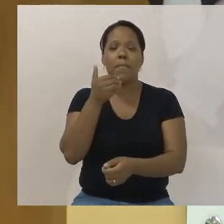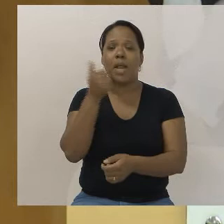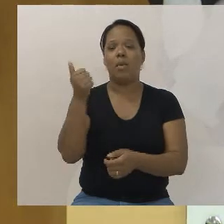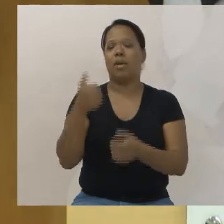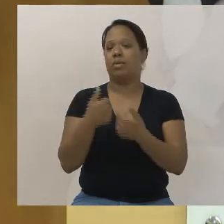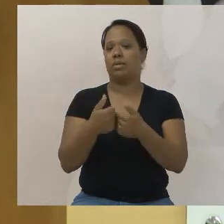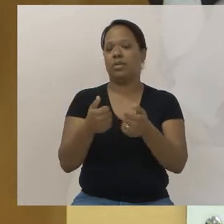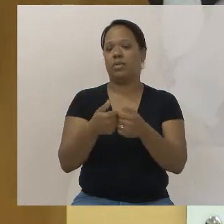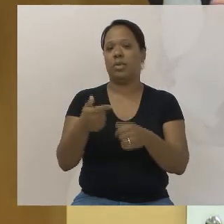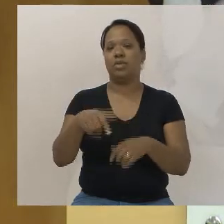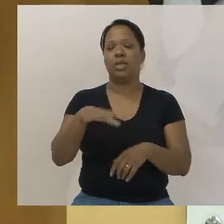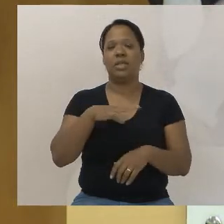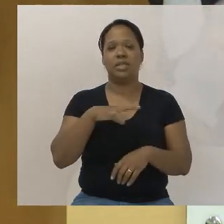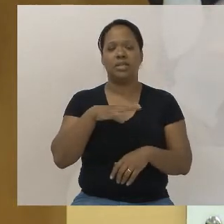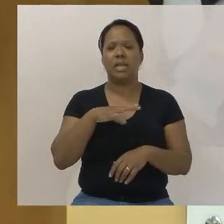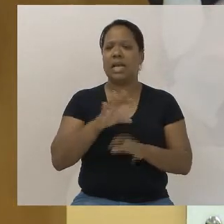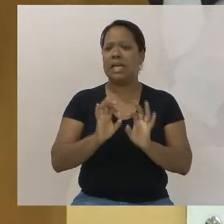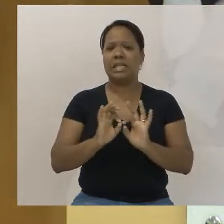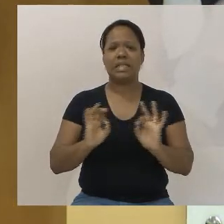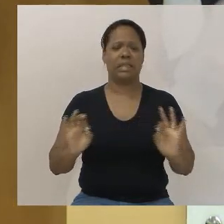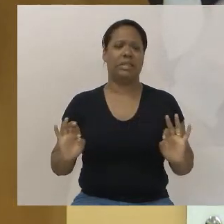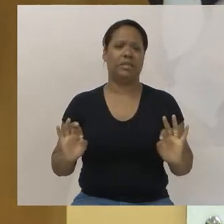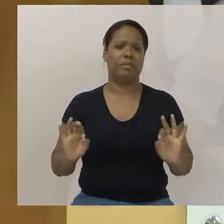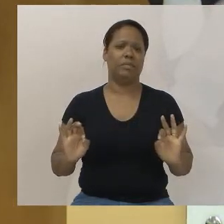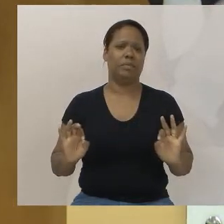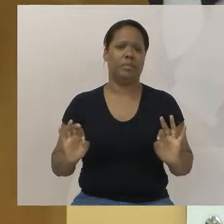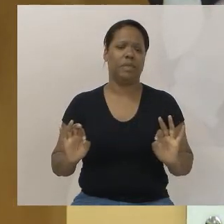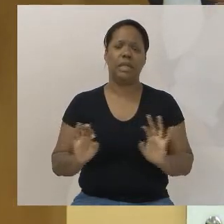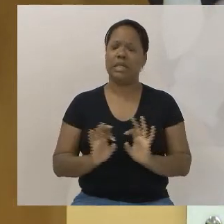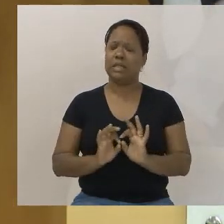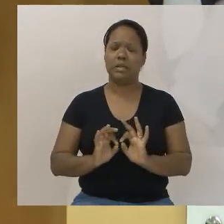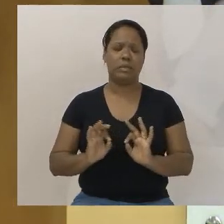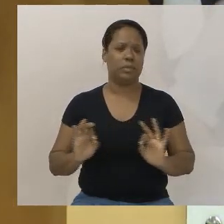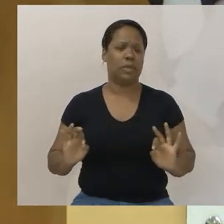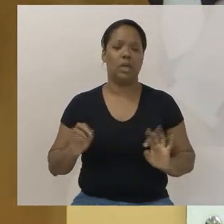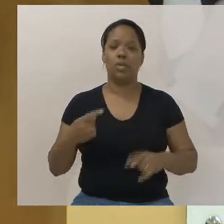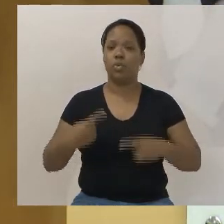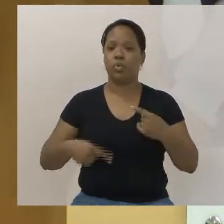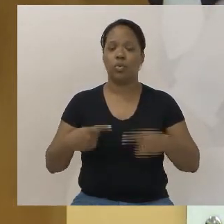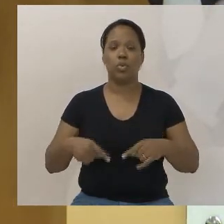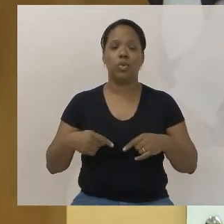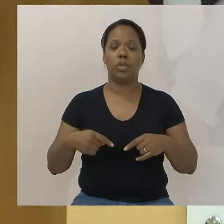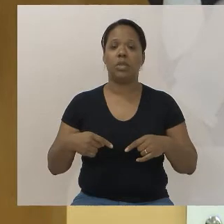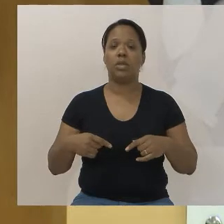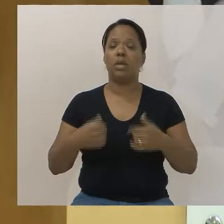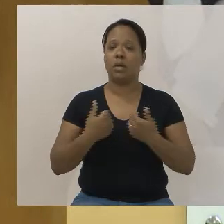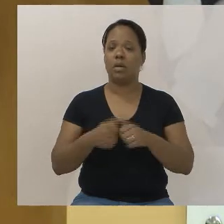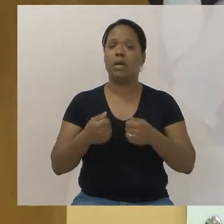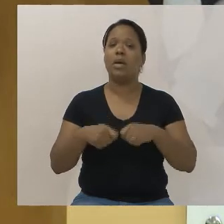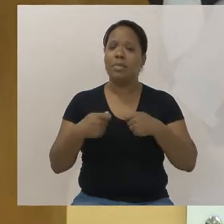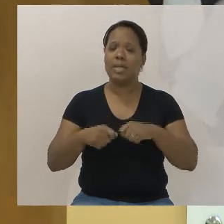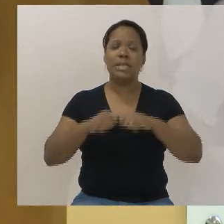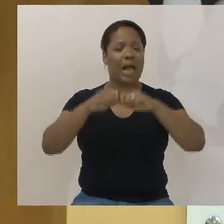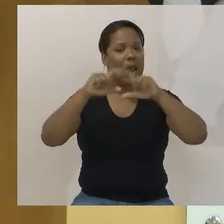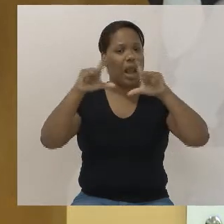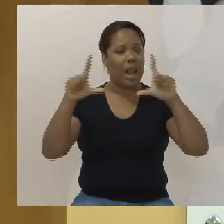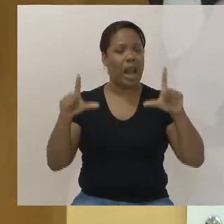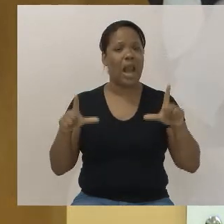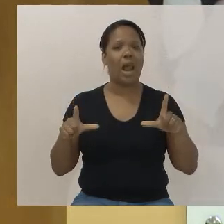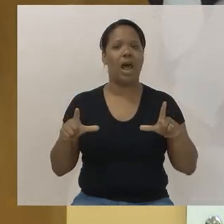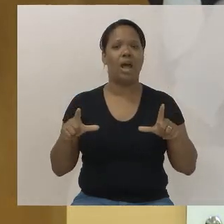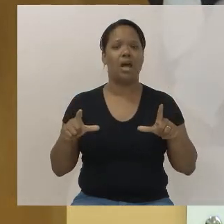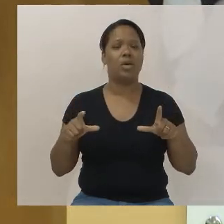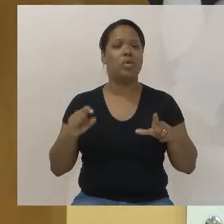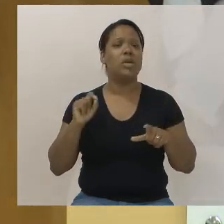cidade agora é muito simples é muito simples discutir o transporte mas tem que discutir com clareza do que queremos com o